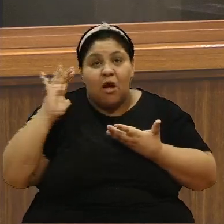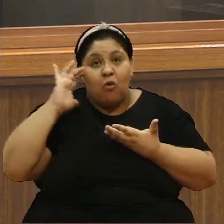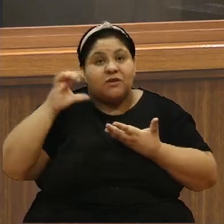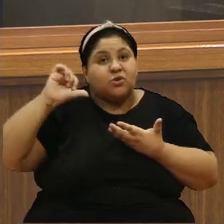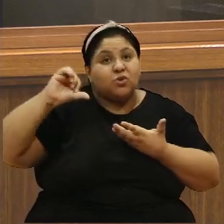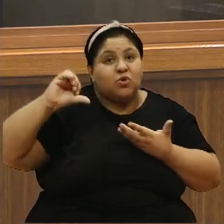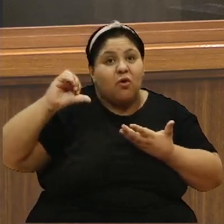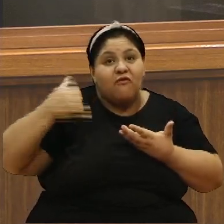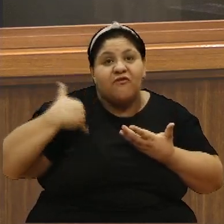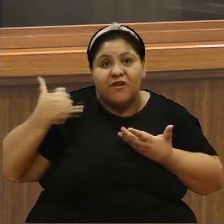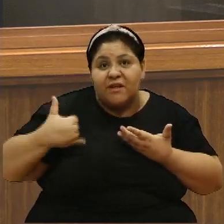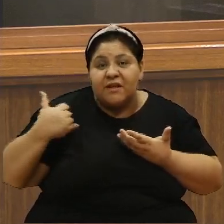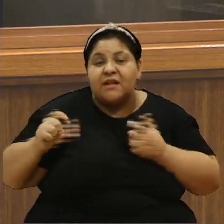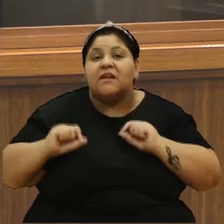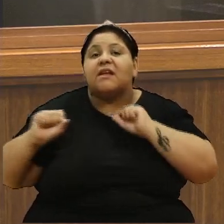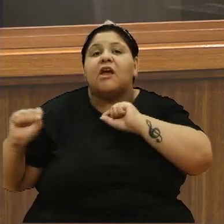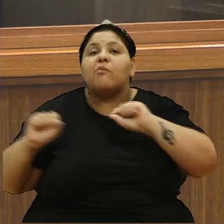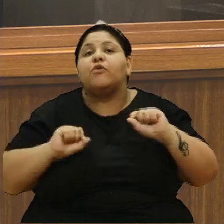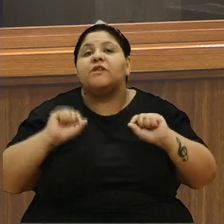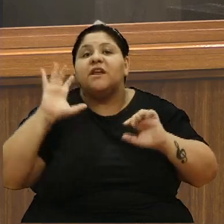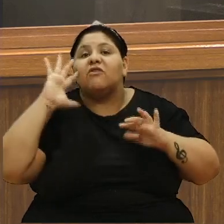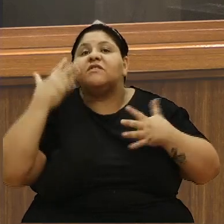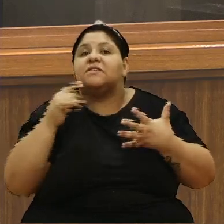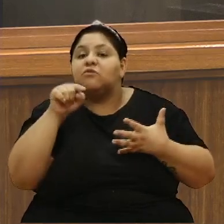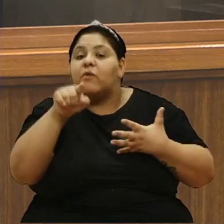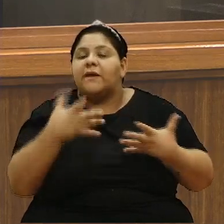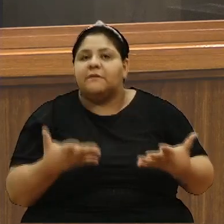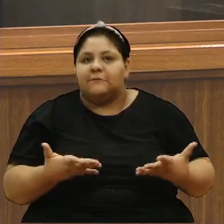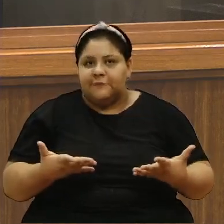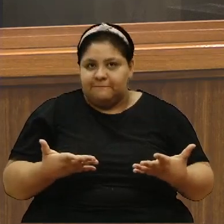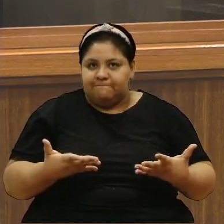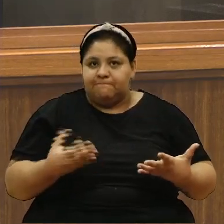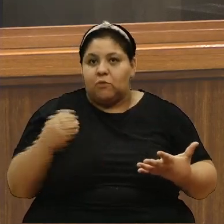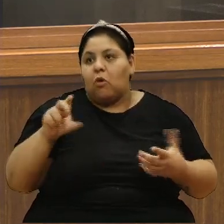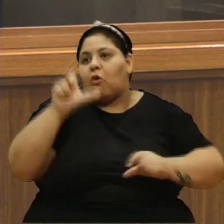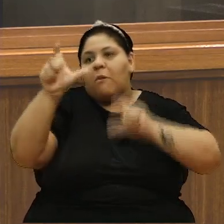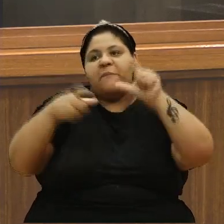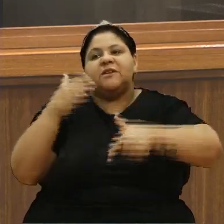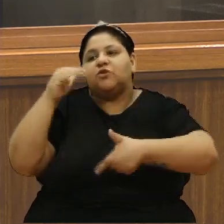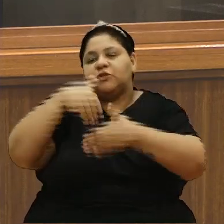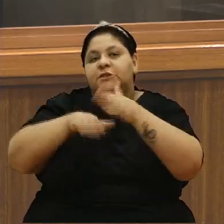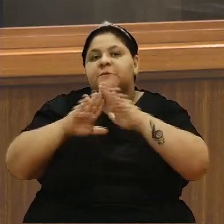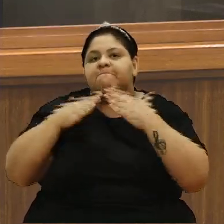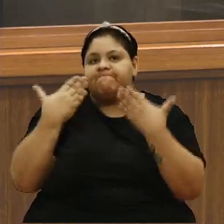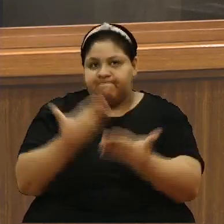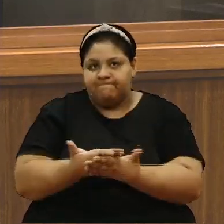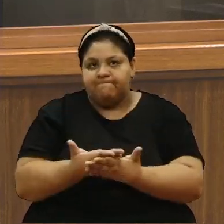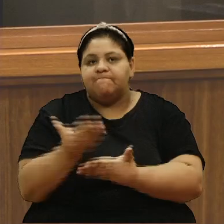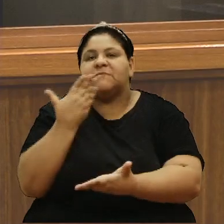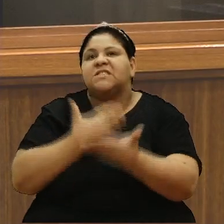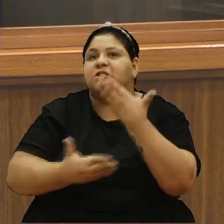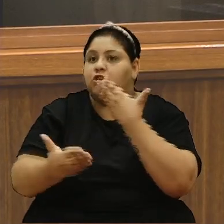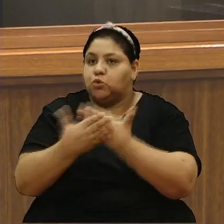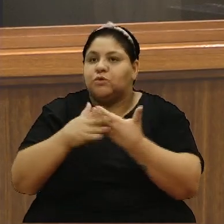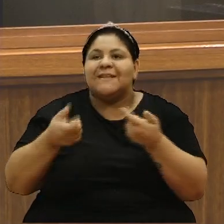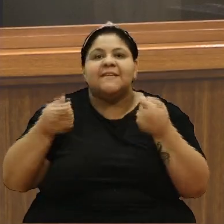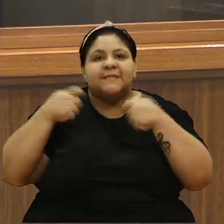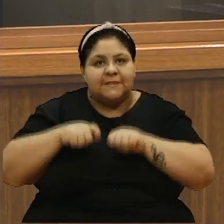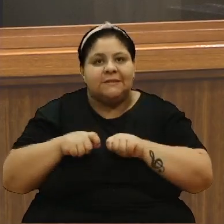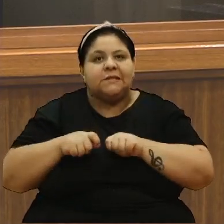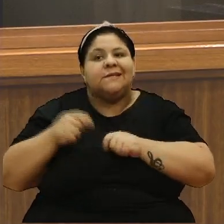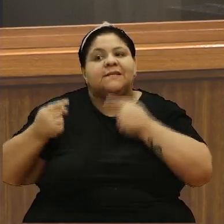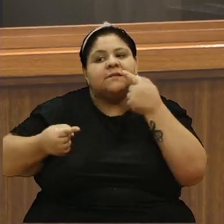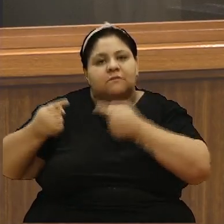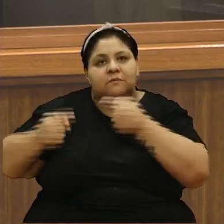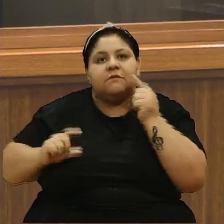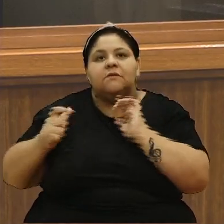9. Daqui a pouco, o que poderia ter acontecido com ele, né? Ou com alguém da escola? Então, tudo isso é necessário, esse debate,